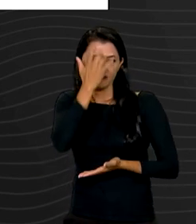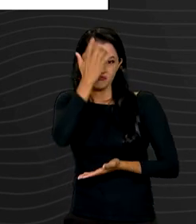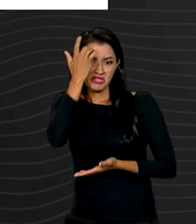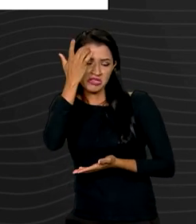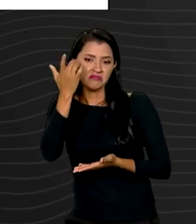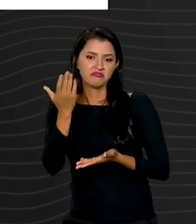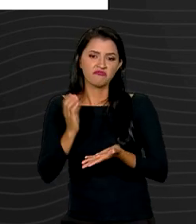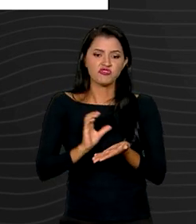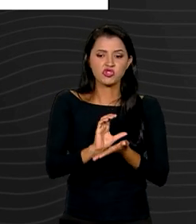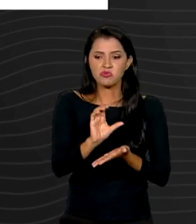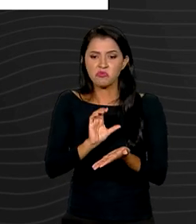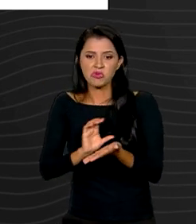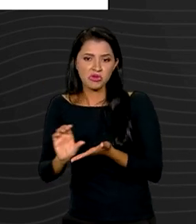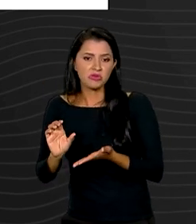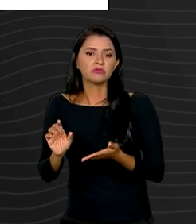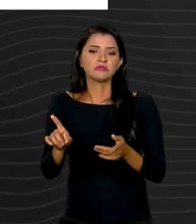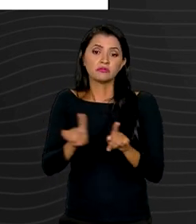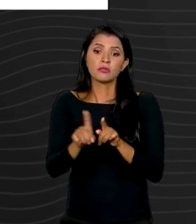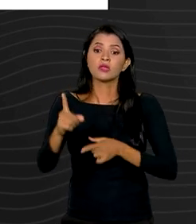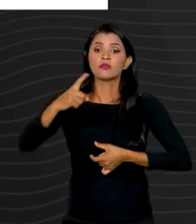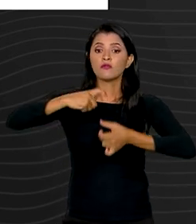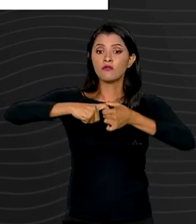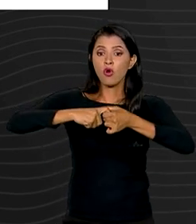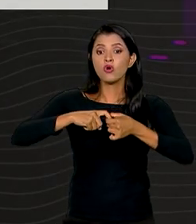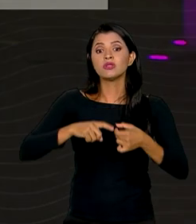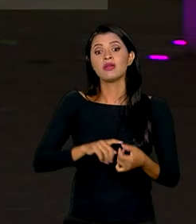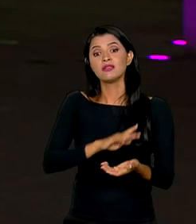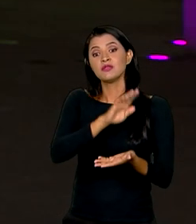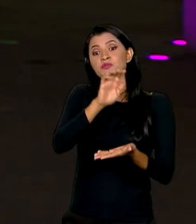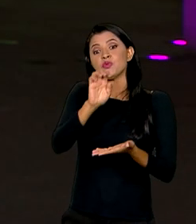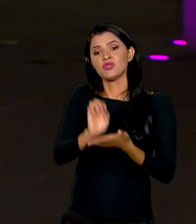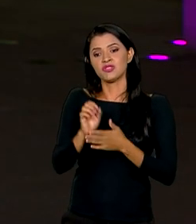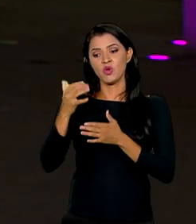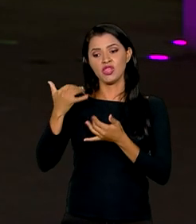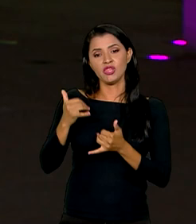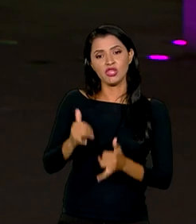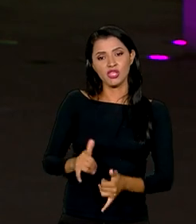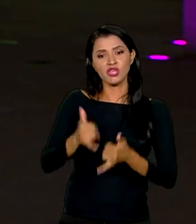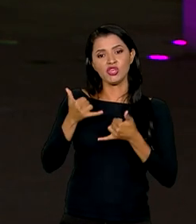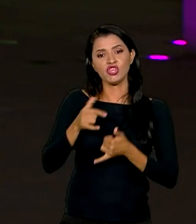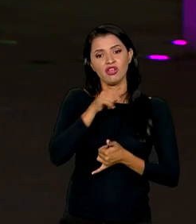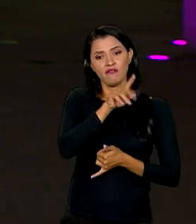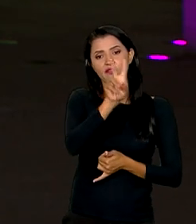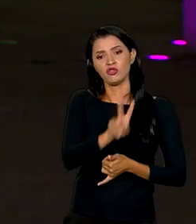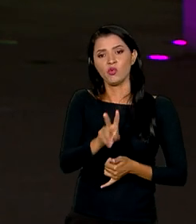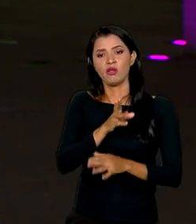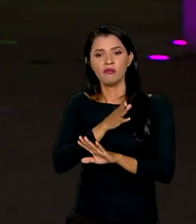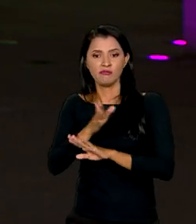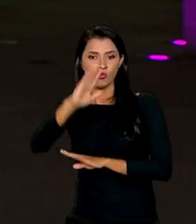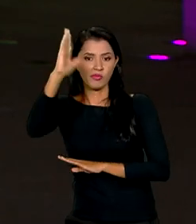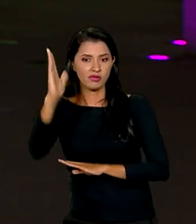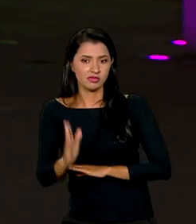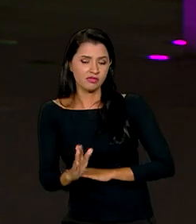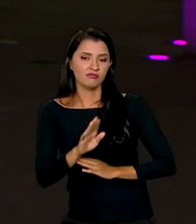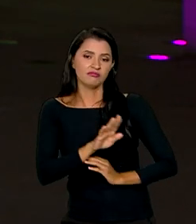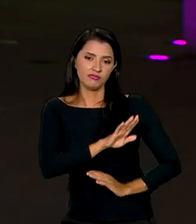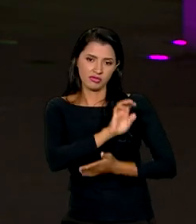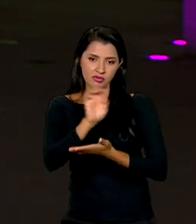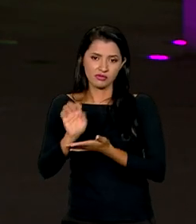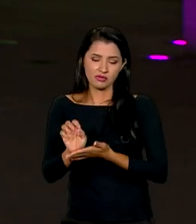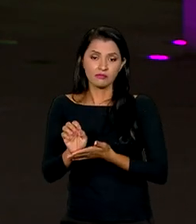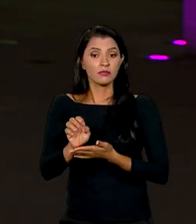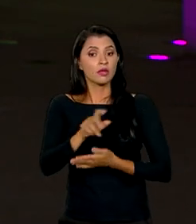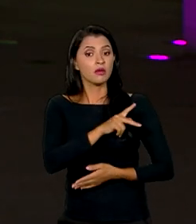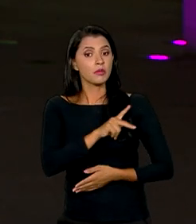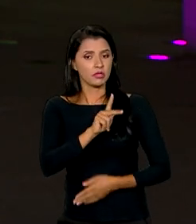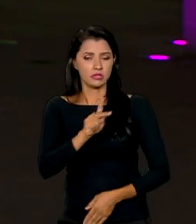de e também a retomada da exportação de energia elétrica da Venezuela para o Brasil. O presidente